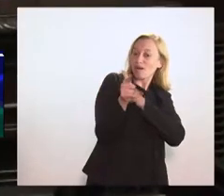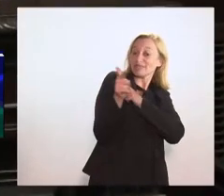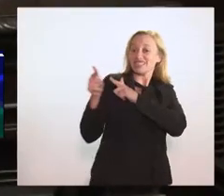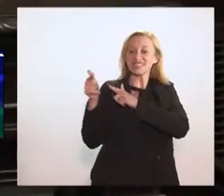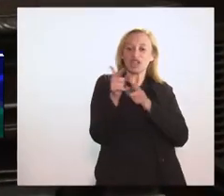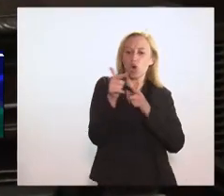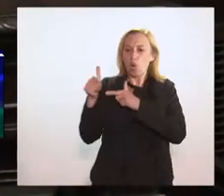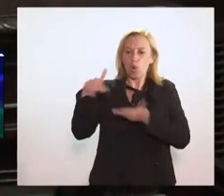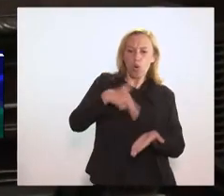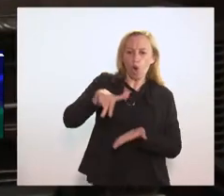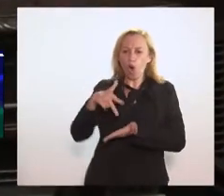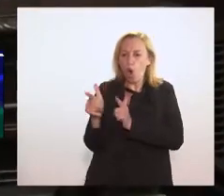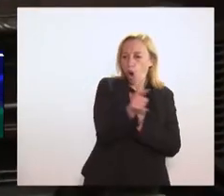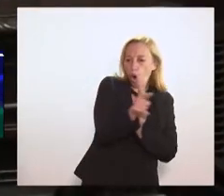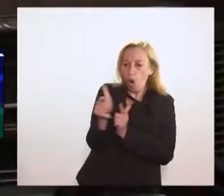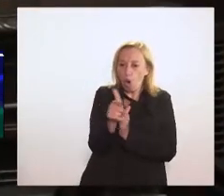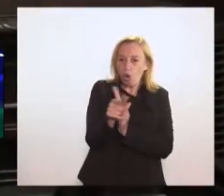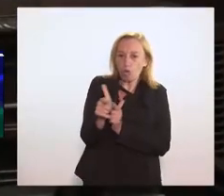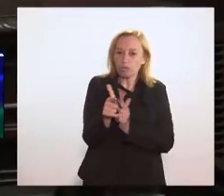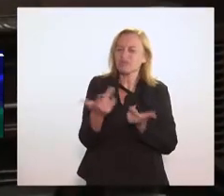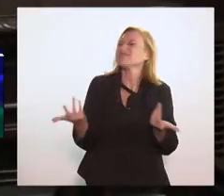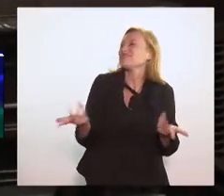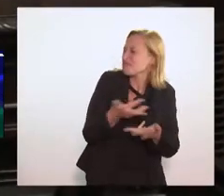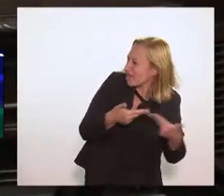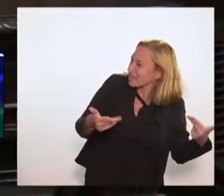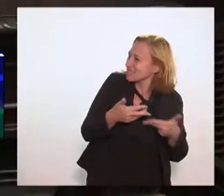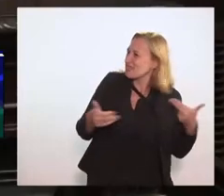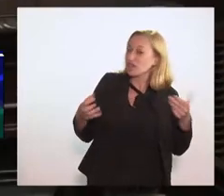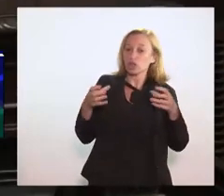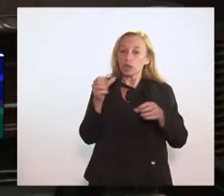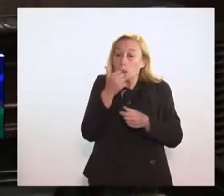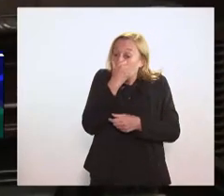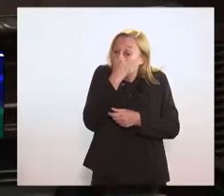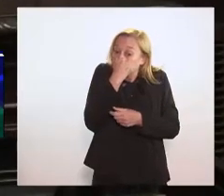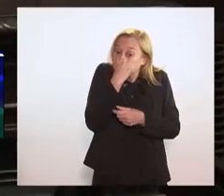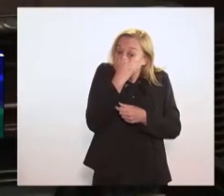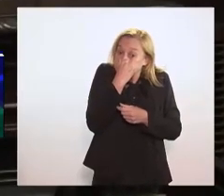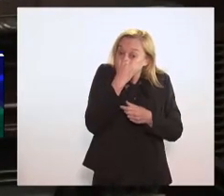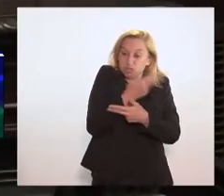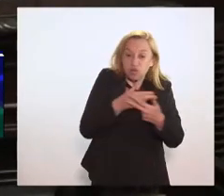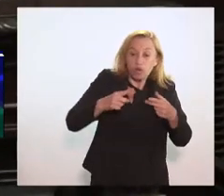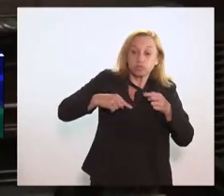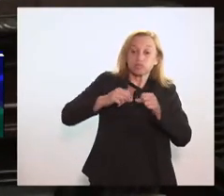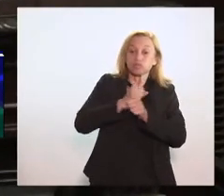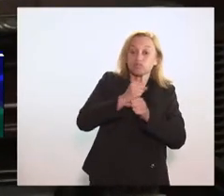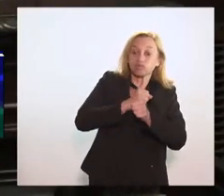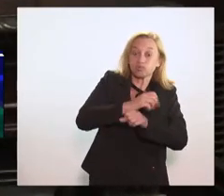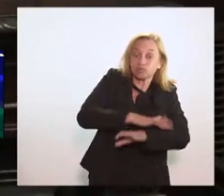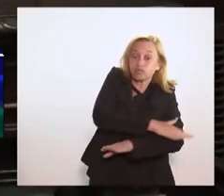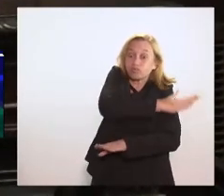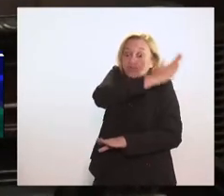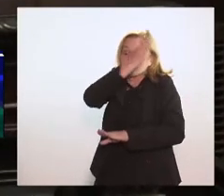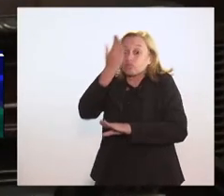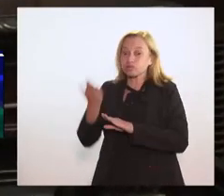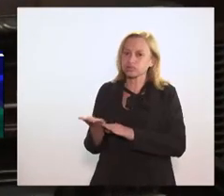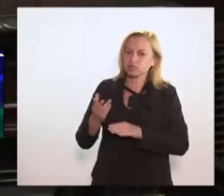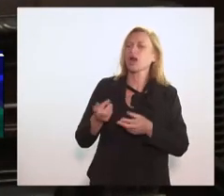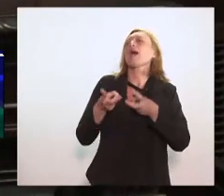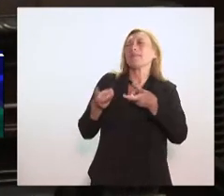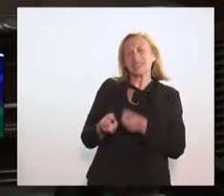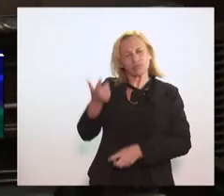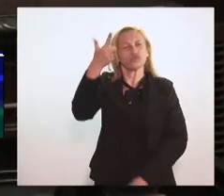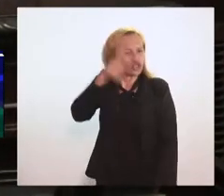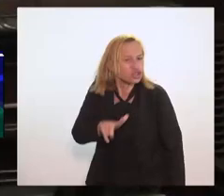dançando aos milhares e milhares e milhares aglomerados até altas horas da manhã. E aí percebo mais